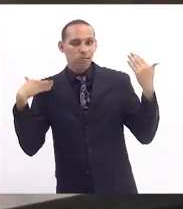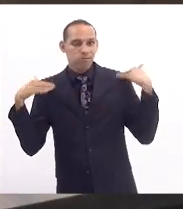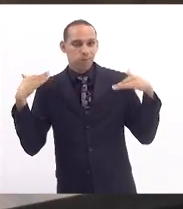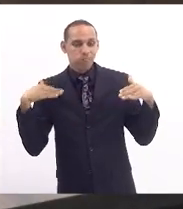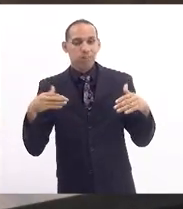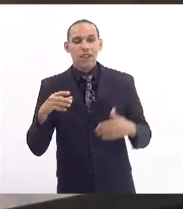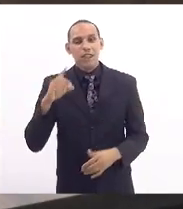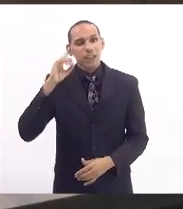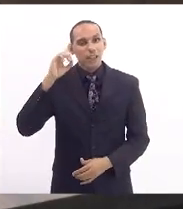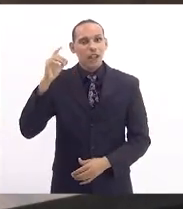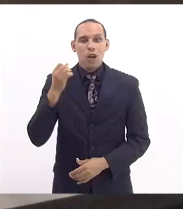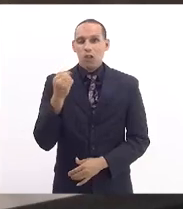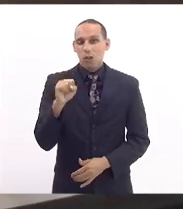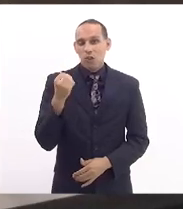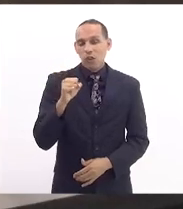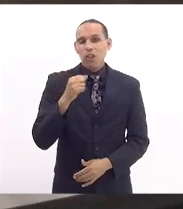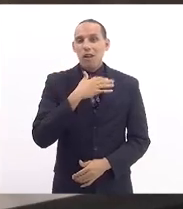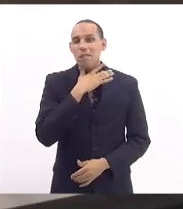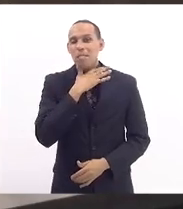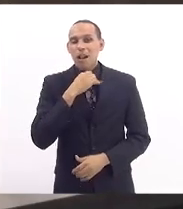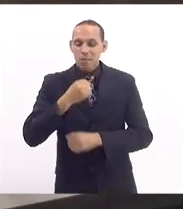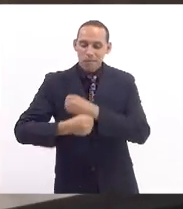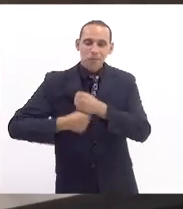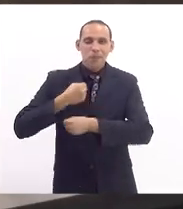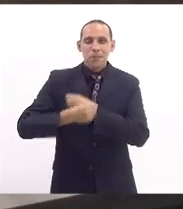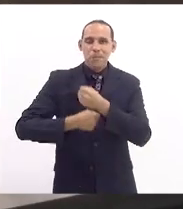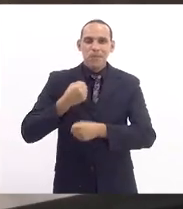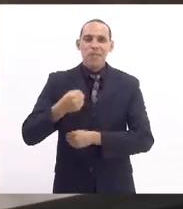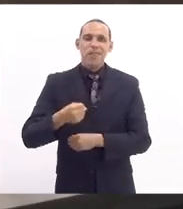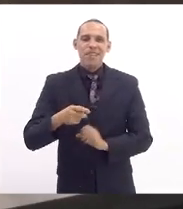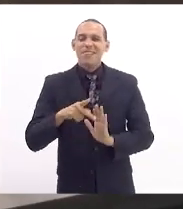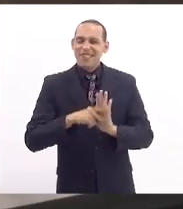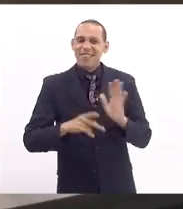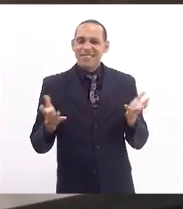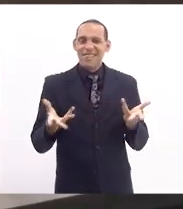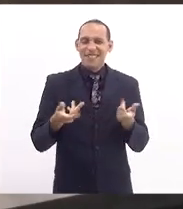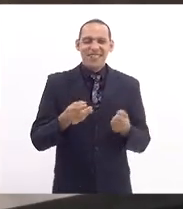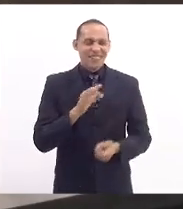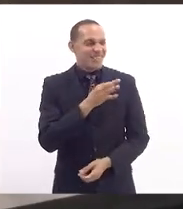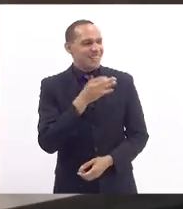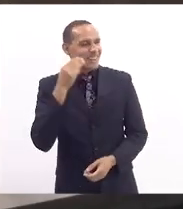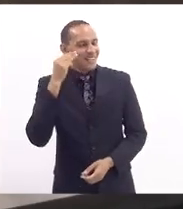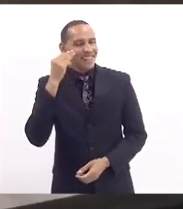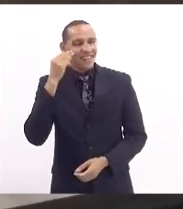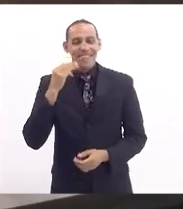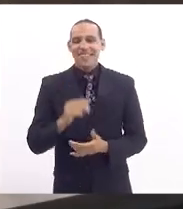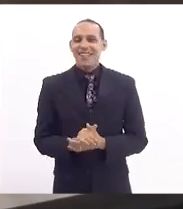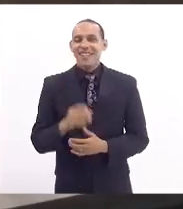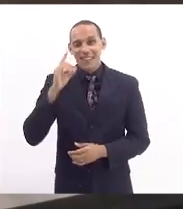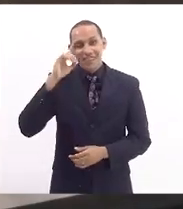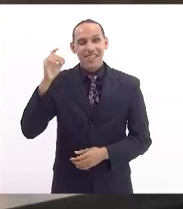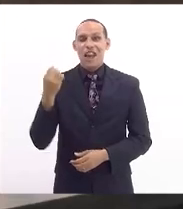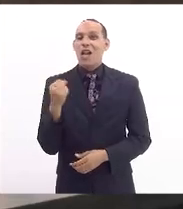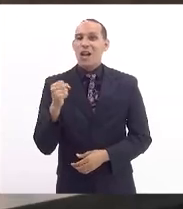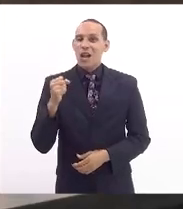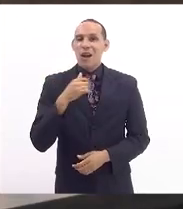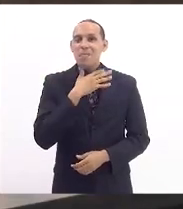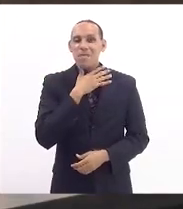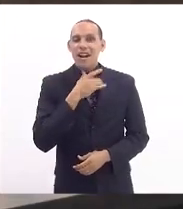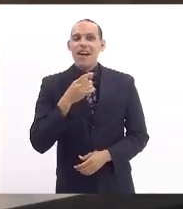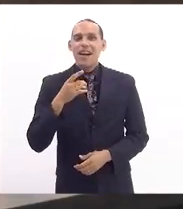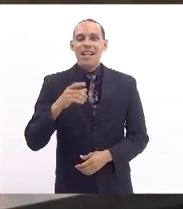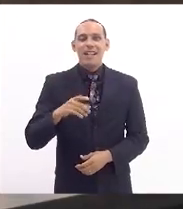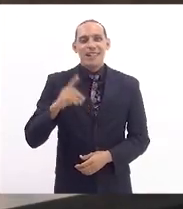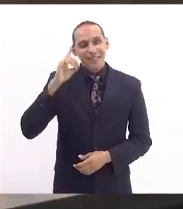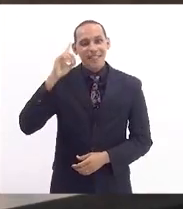e no dia oito de março de cada ano projeto maravilhoso né Mônica no dia oito de Março dia